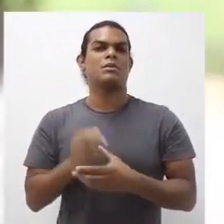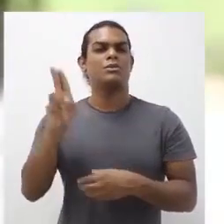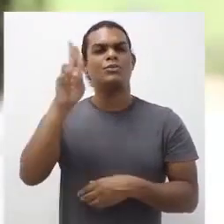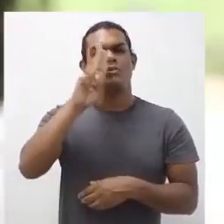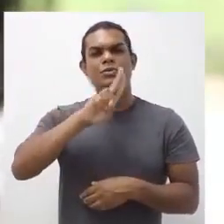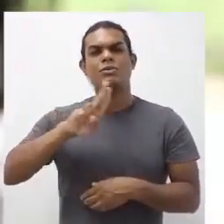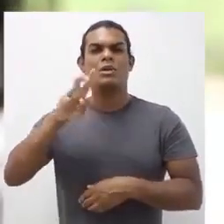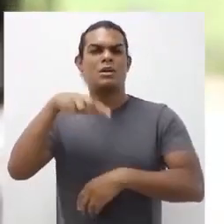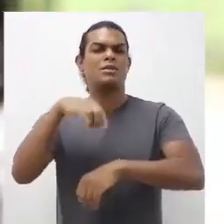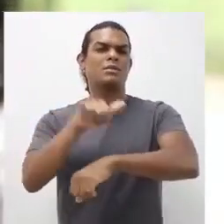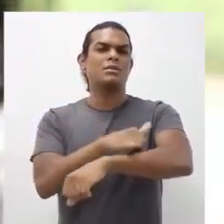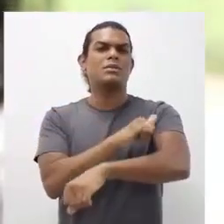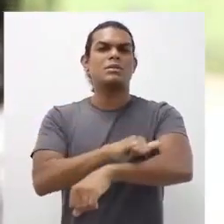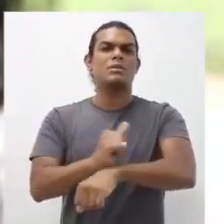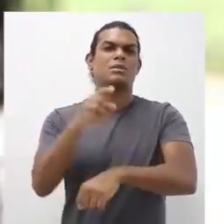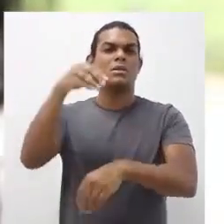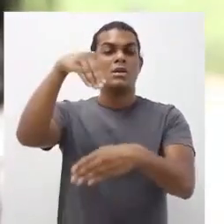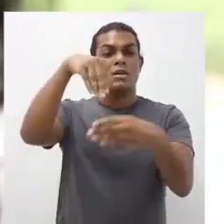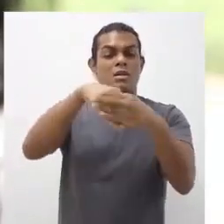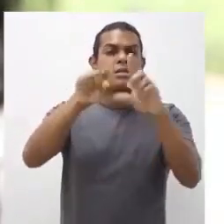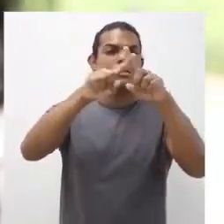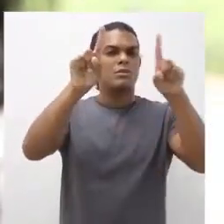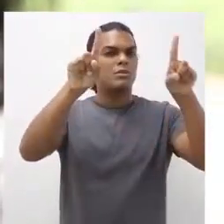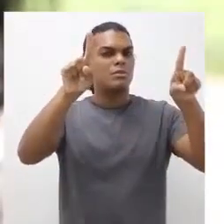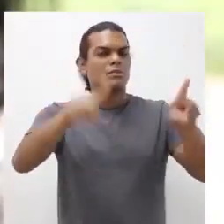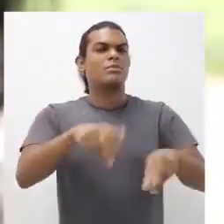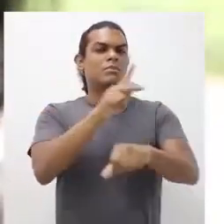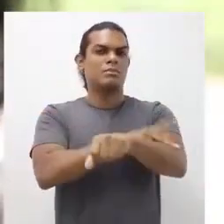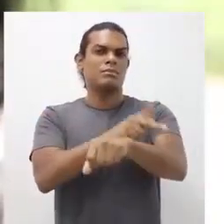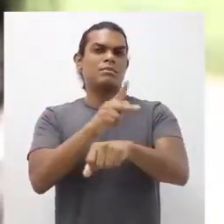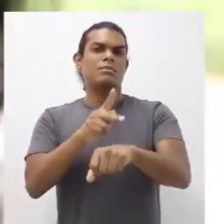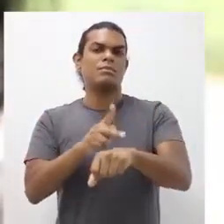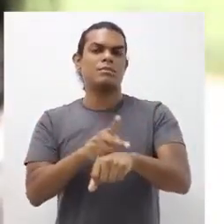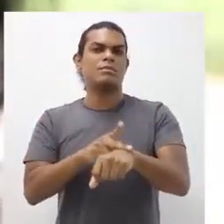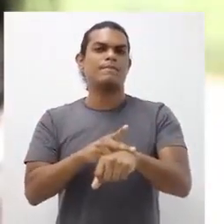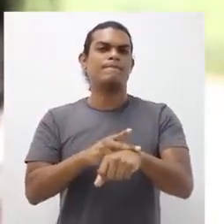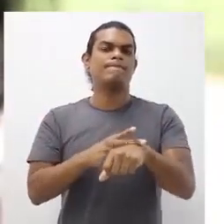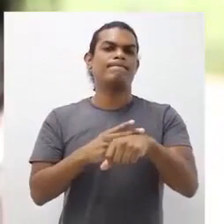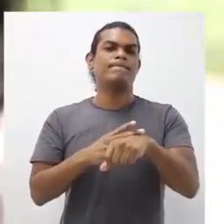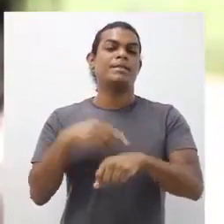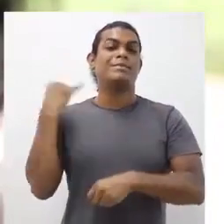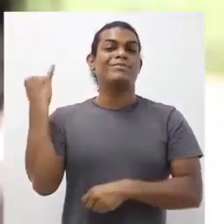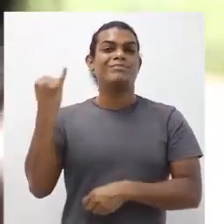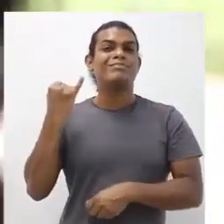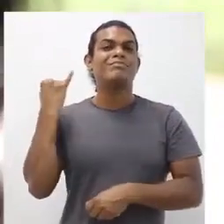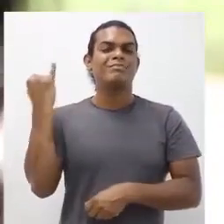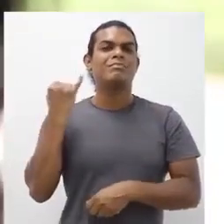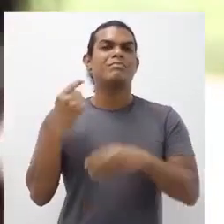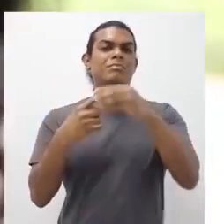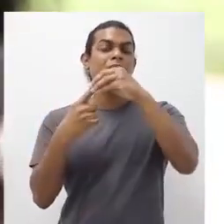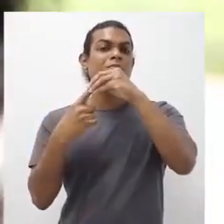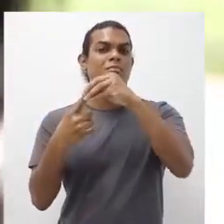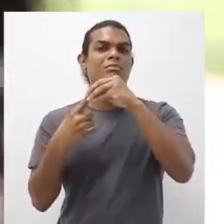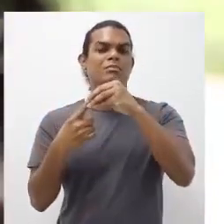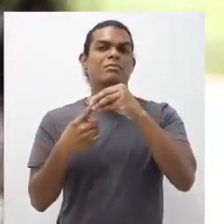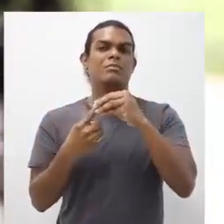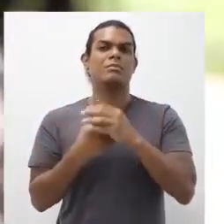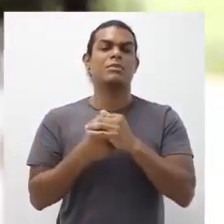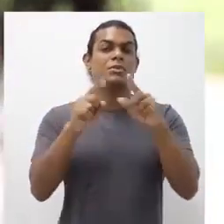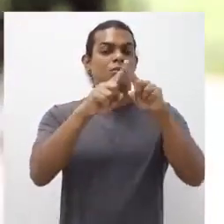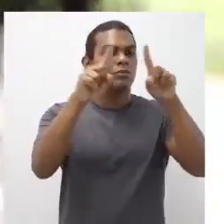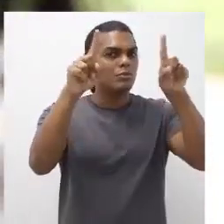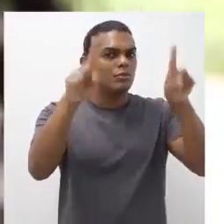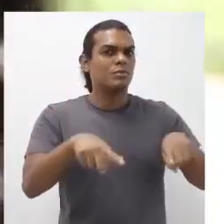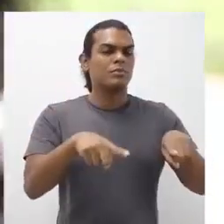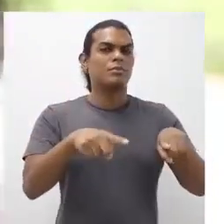encaminhar essas possibilidades dentro de um planejamento pedagógico e principalmente da construção de um projeto, porque